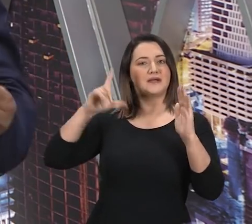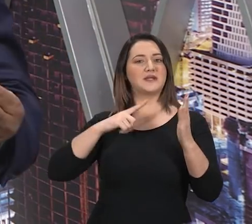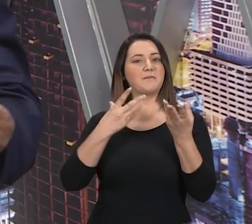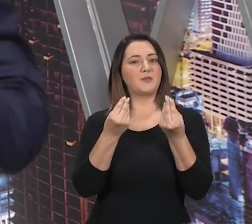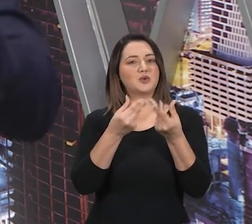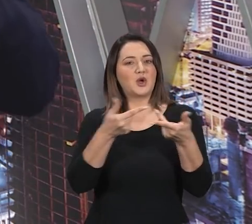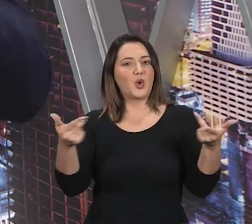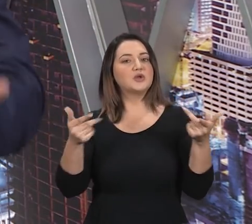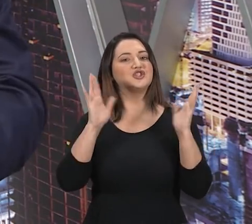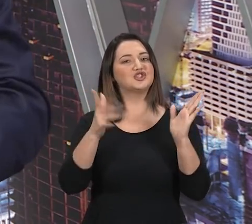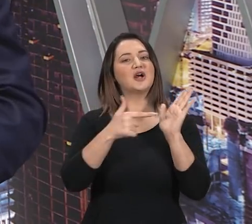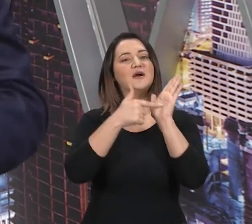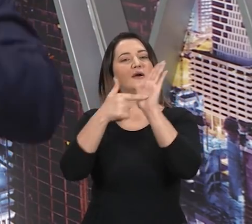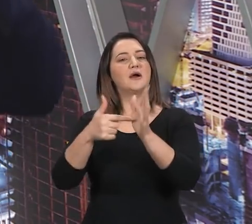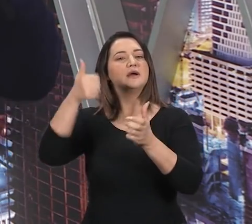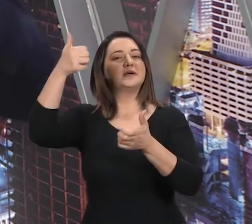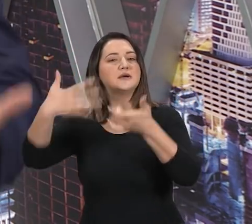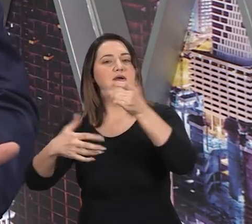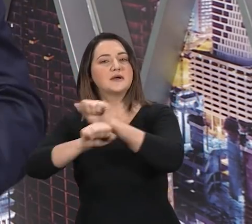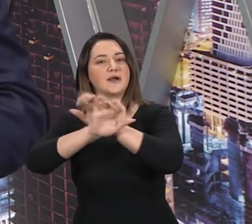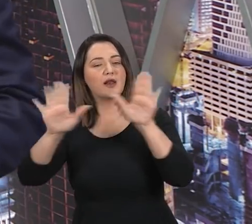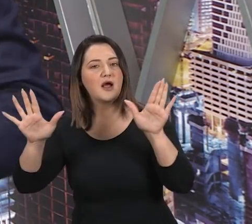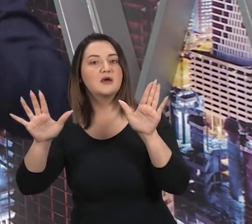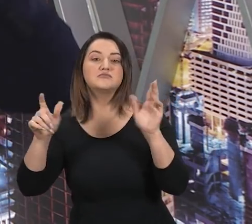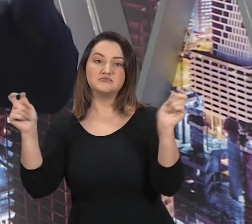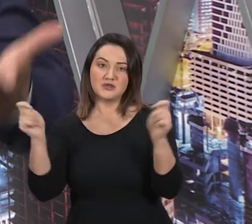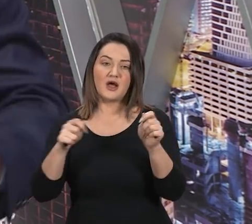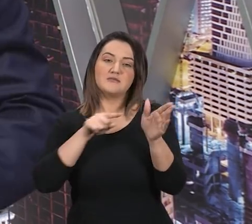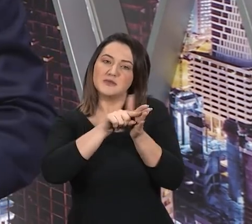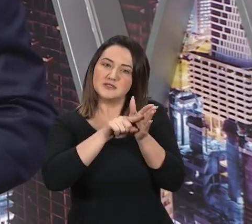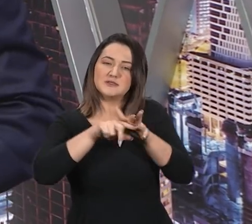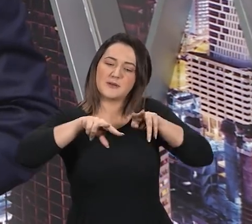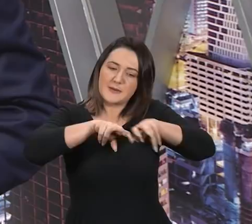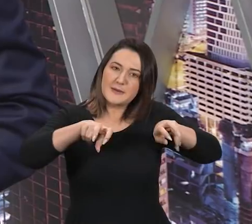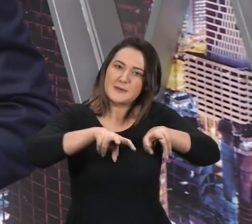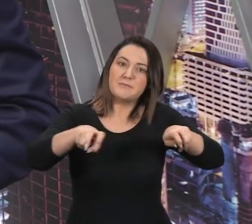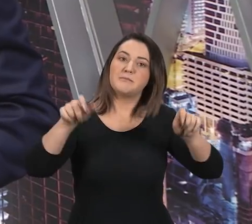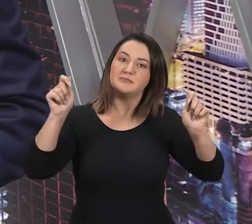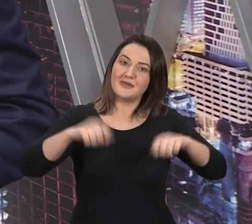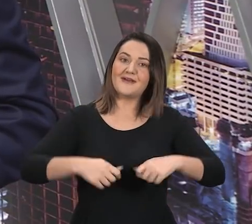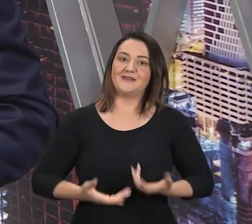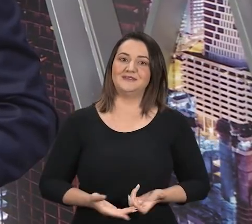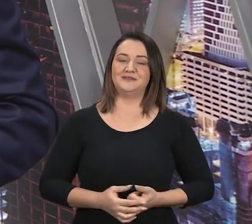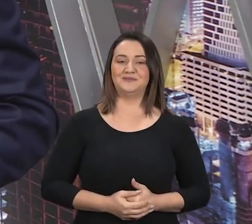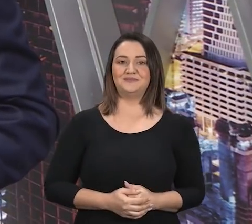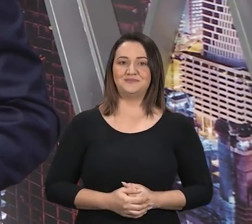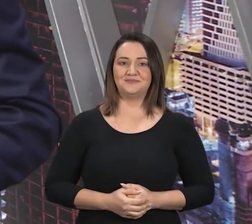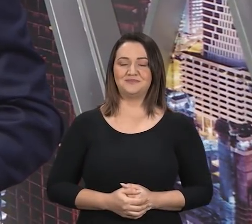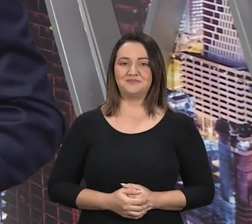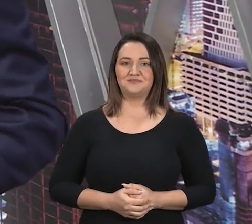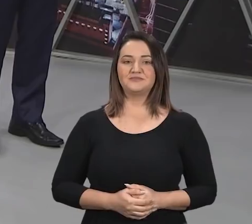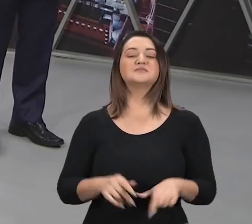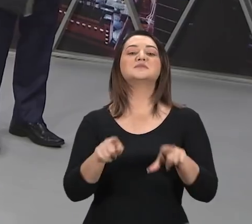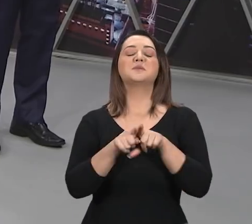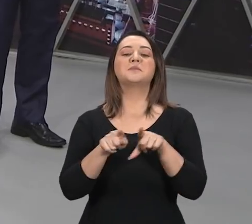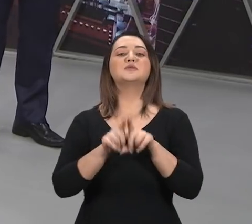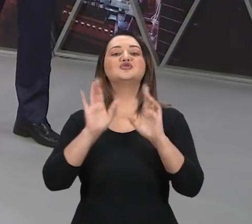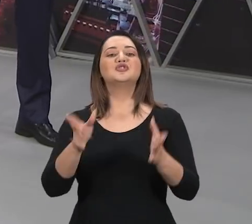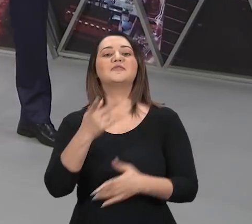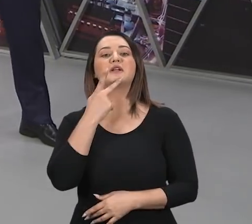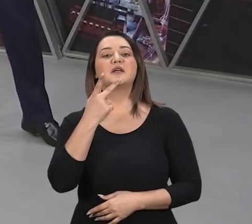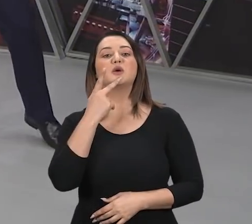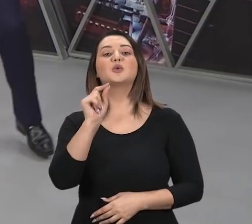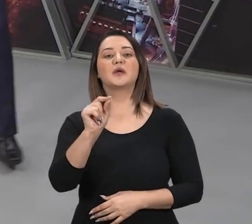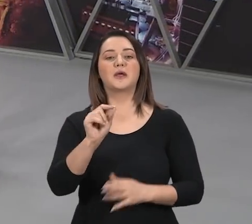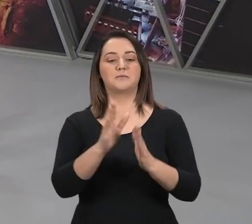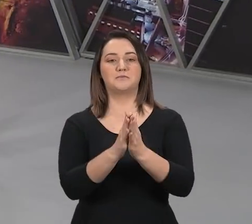está revelado se pode entender, se pode estudar, se pode se aprofundar. Certo? Bem, eu